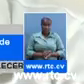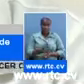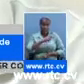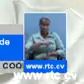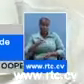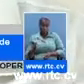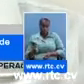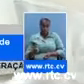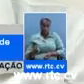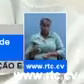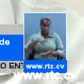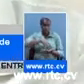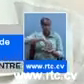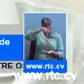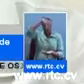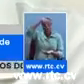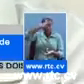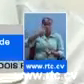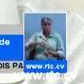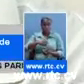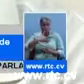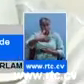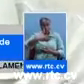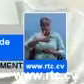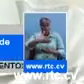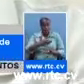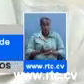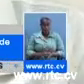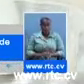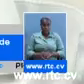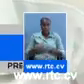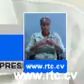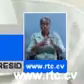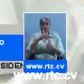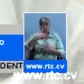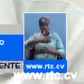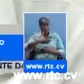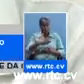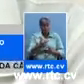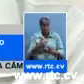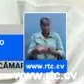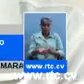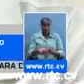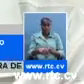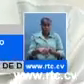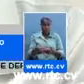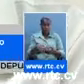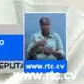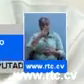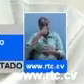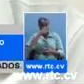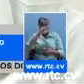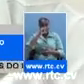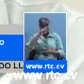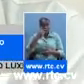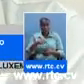evacuada dos prédios que estão à frente, de todos esses prédios que estão à frente, que têm cave cheia de água. Portanto, está